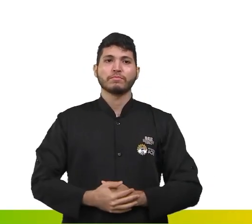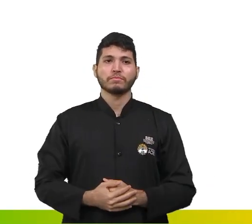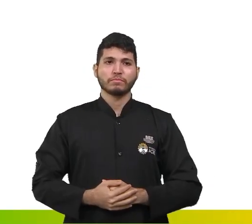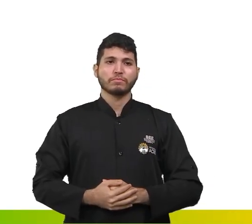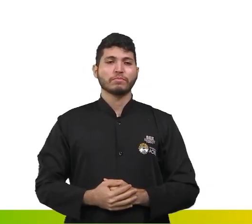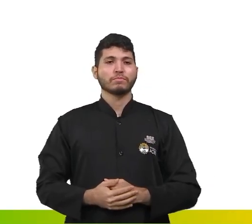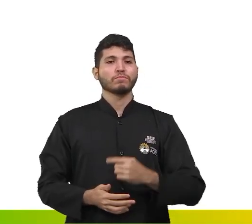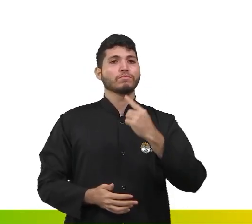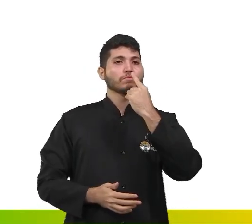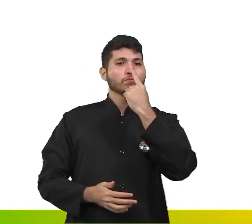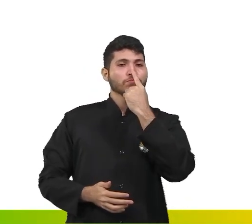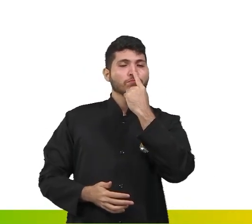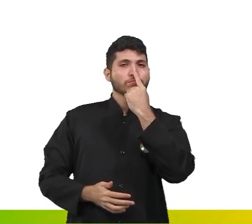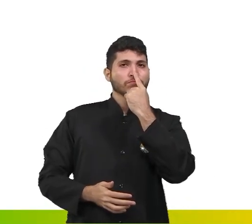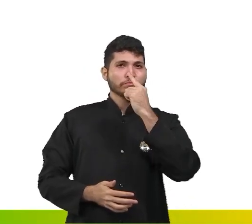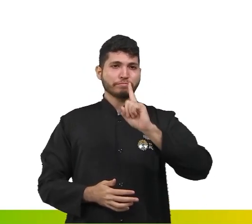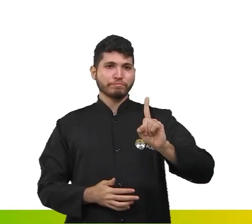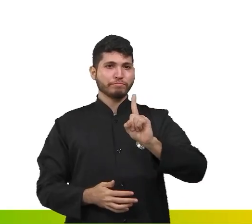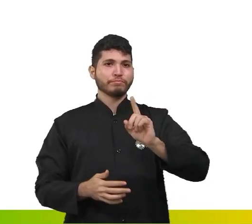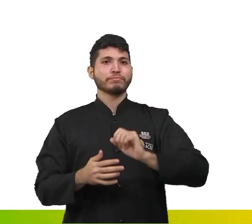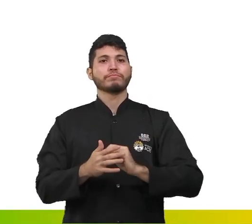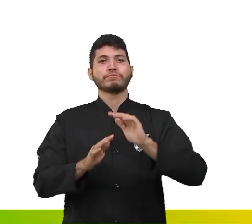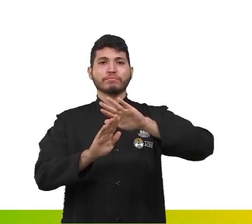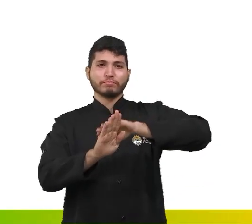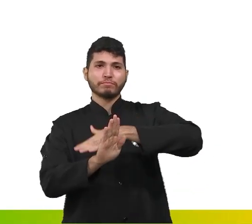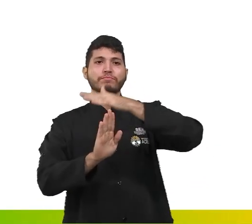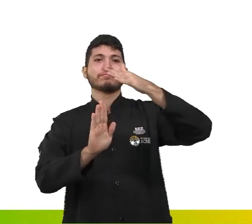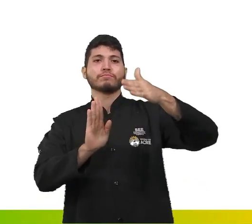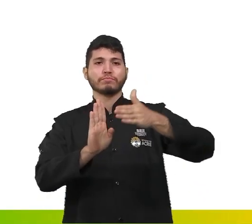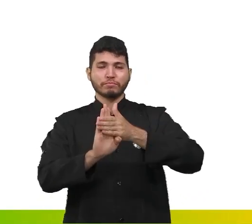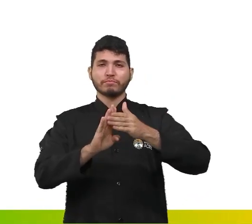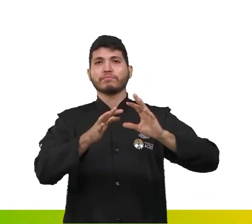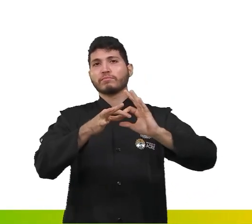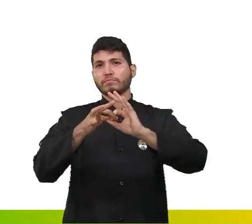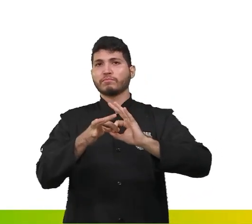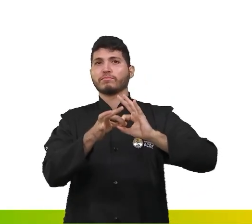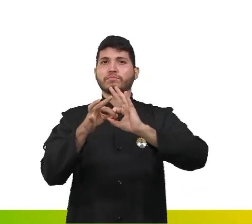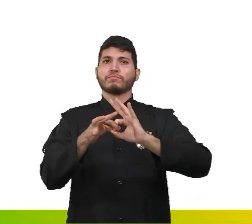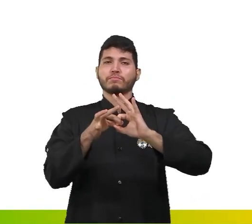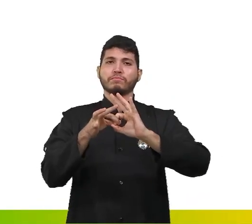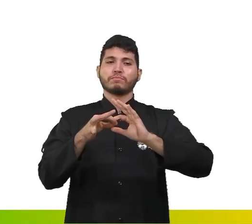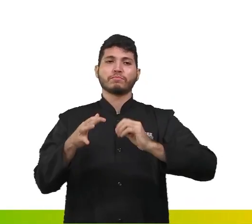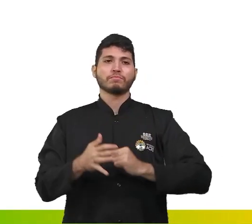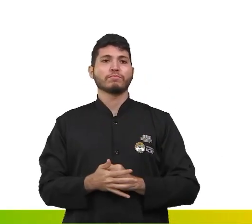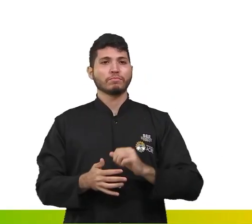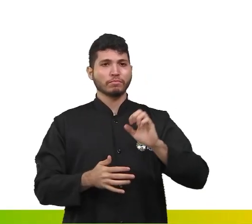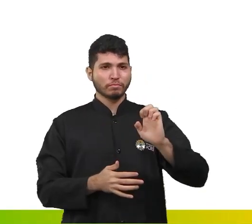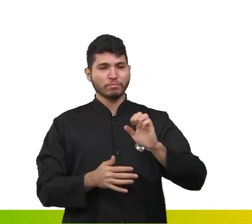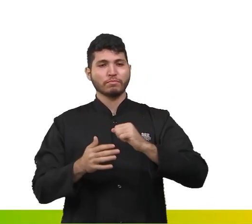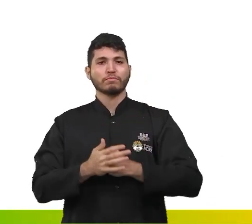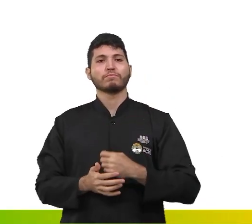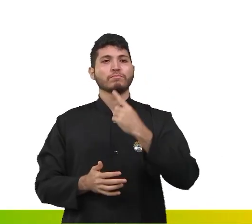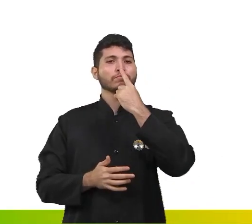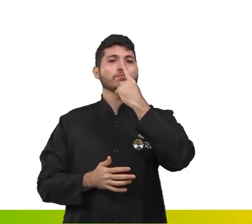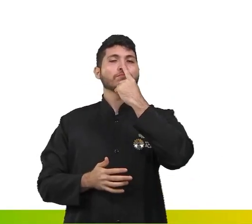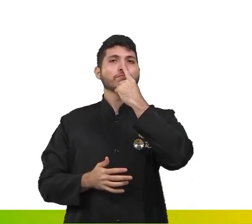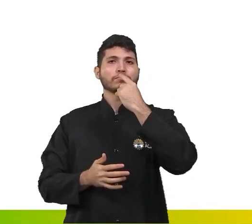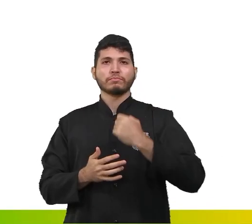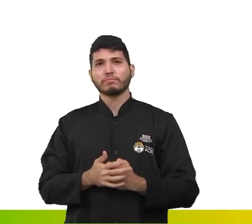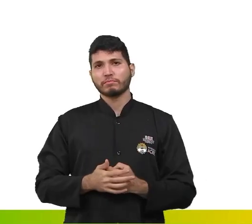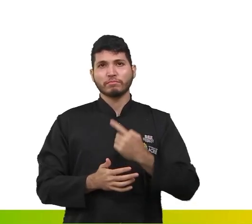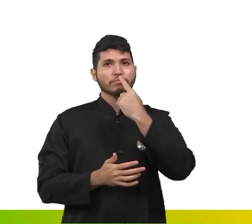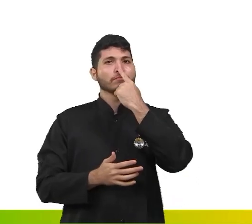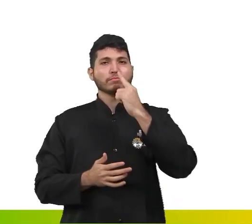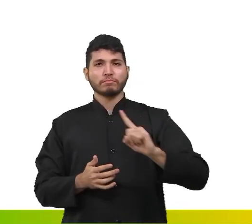Não íntimo, adultério e por conexão. E letra E: